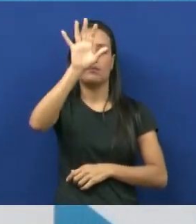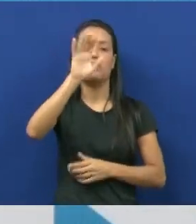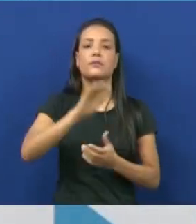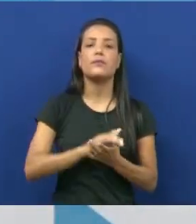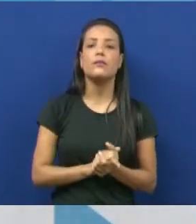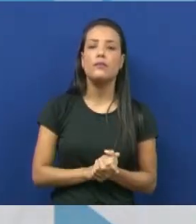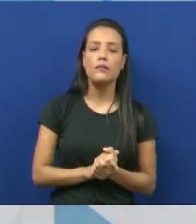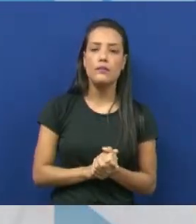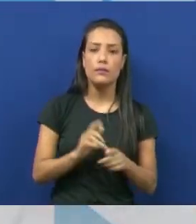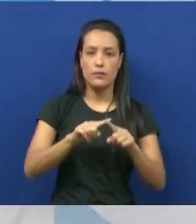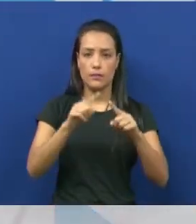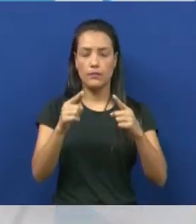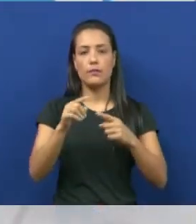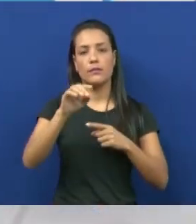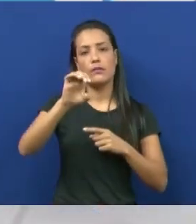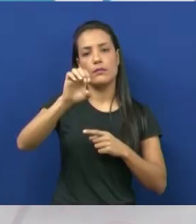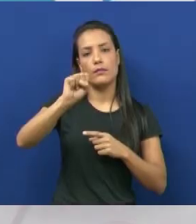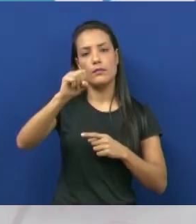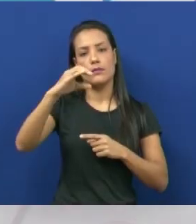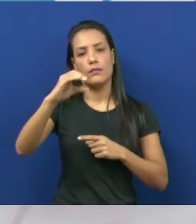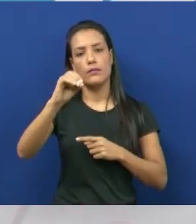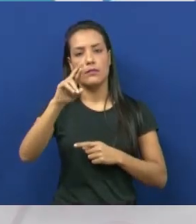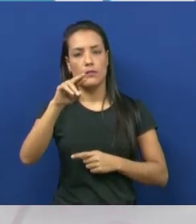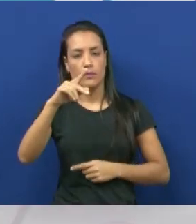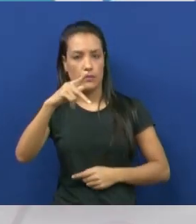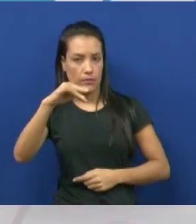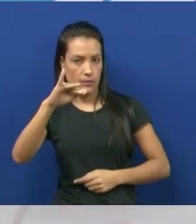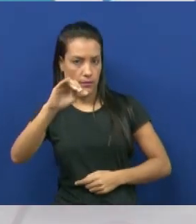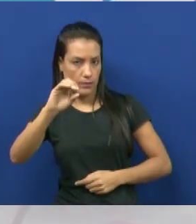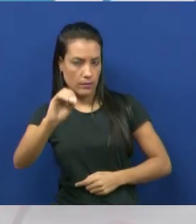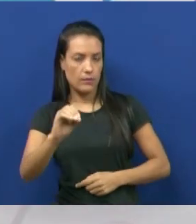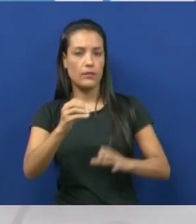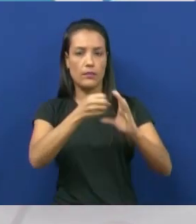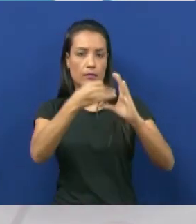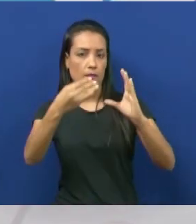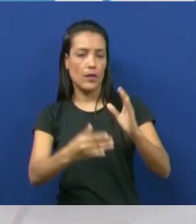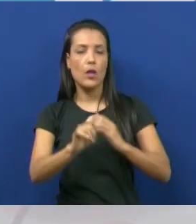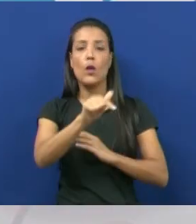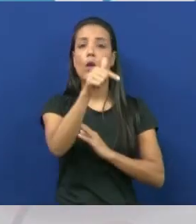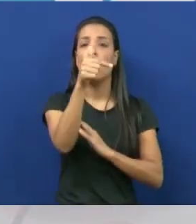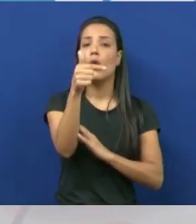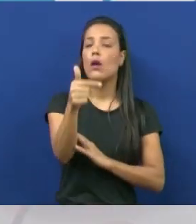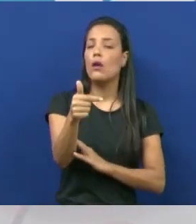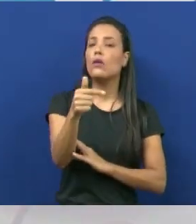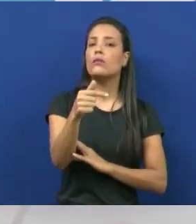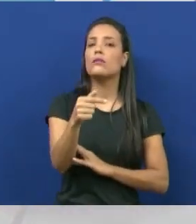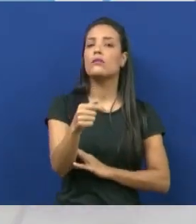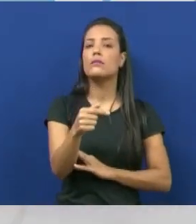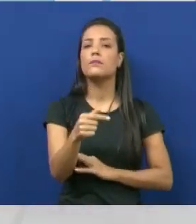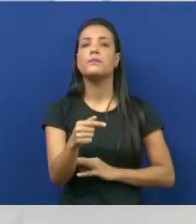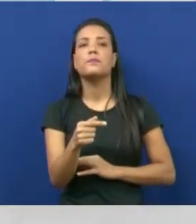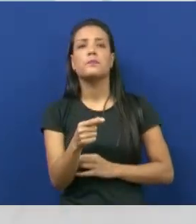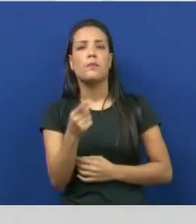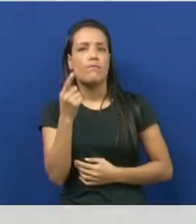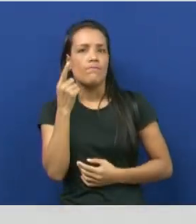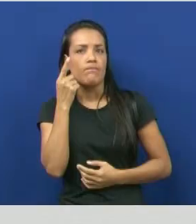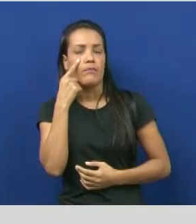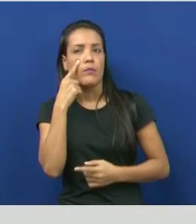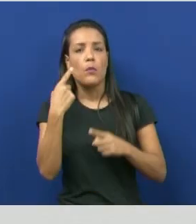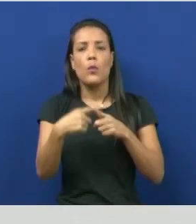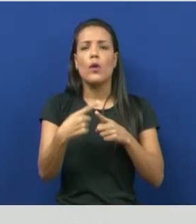tem outras características. Essa constelação, ela chama bastante atenção lá dos navegadores